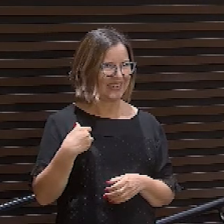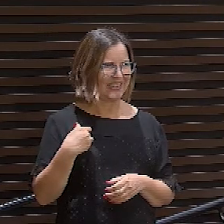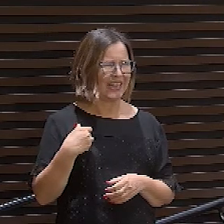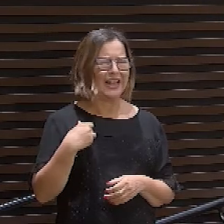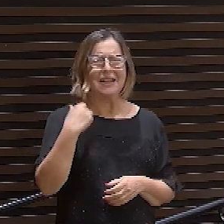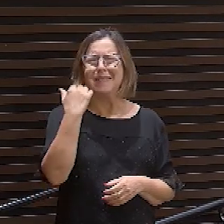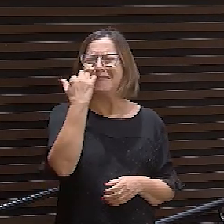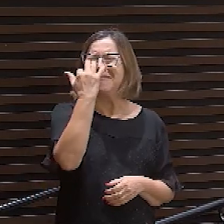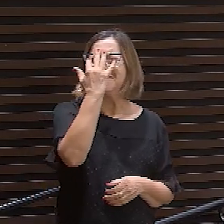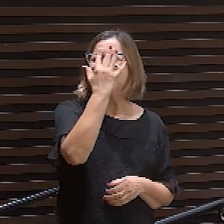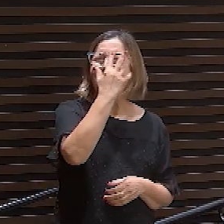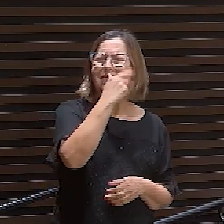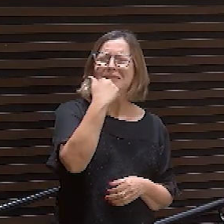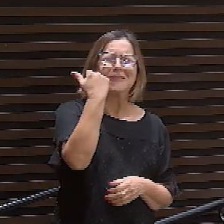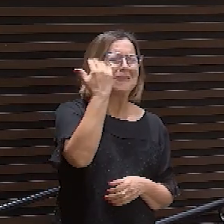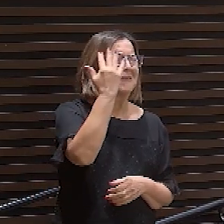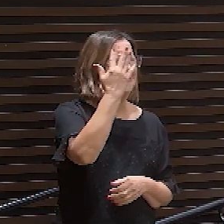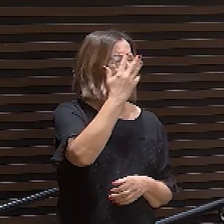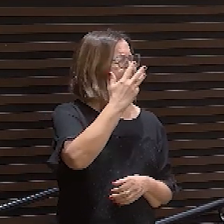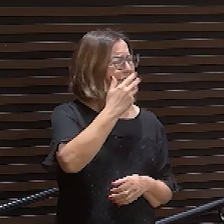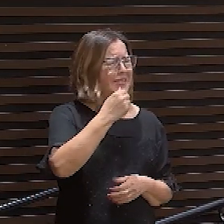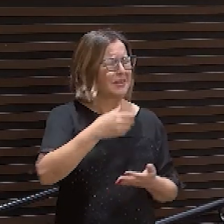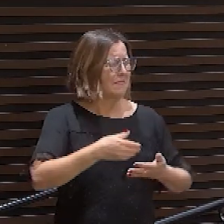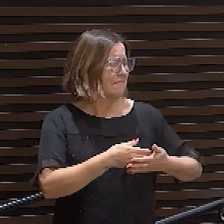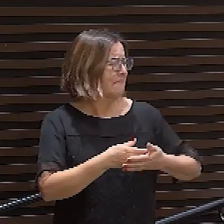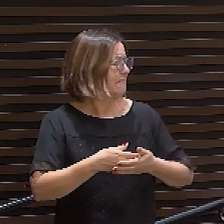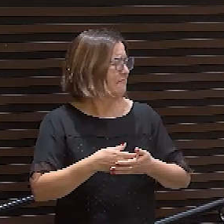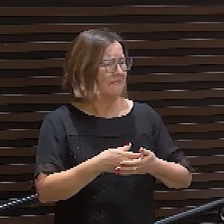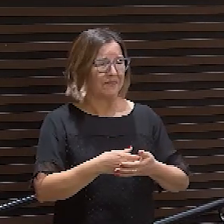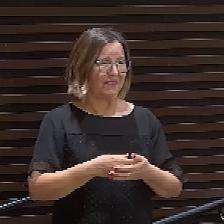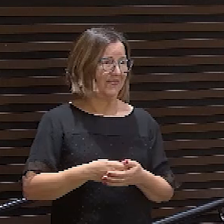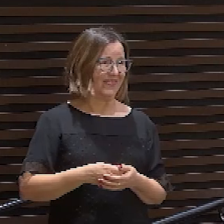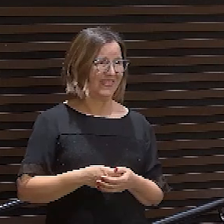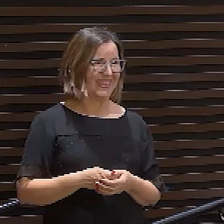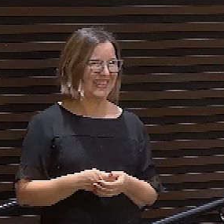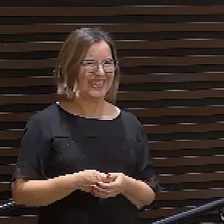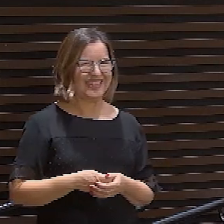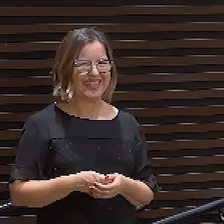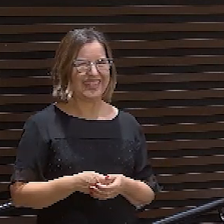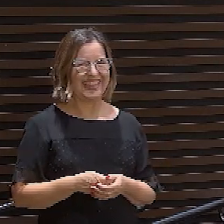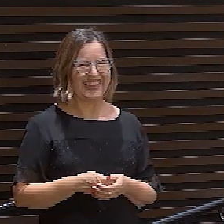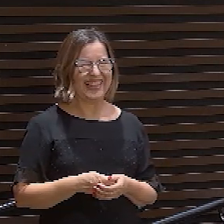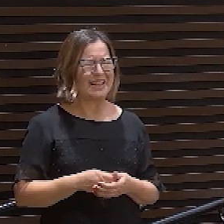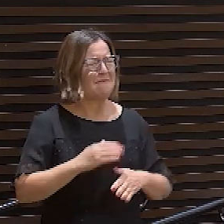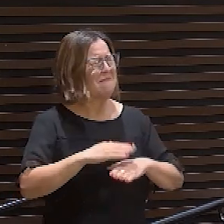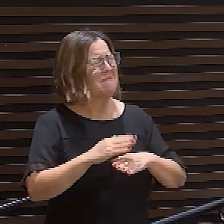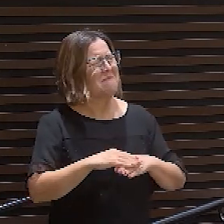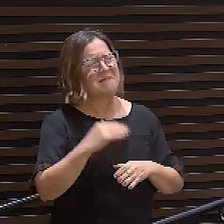uma figura fora de série, lindo como ninguém podia ser mais lindo, e